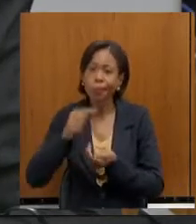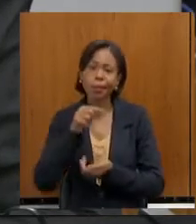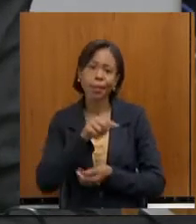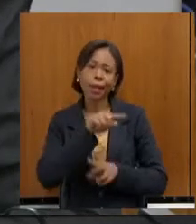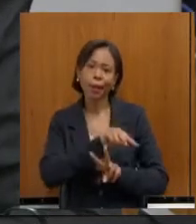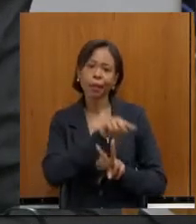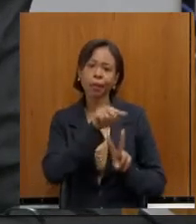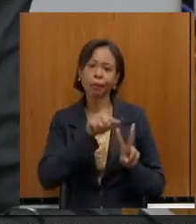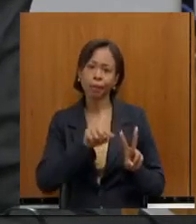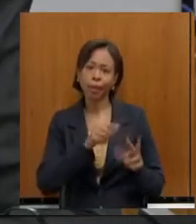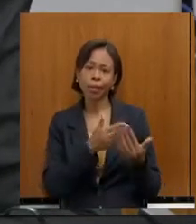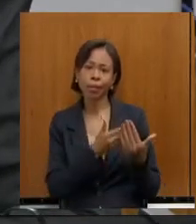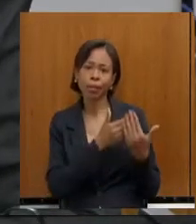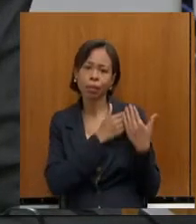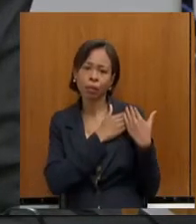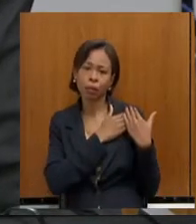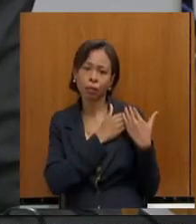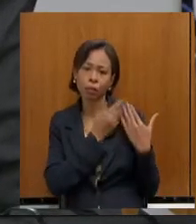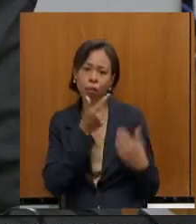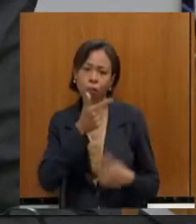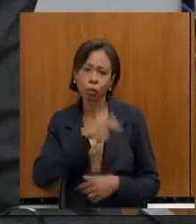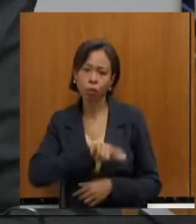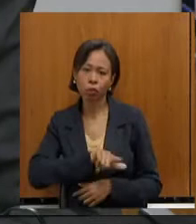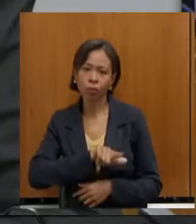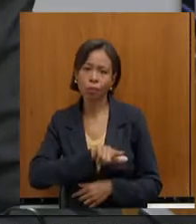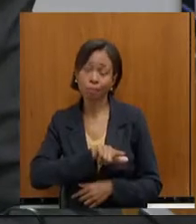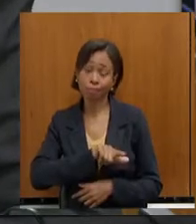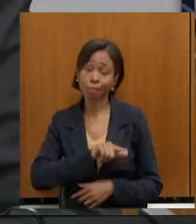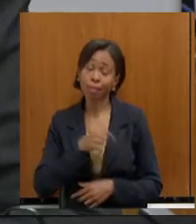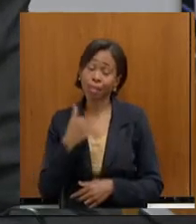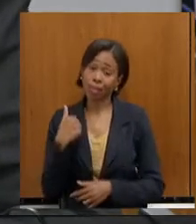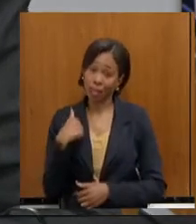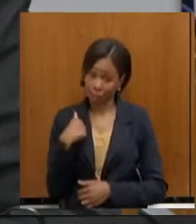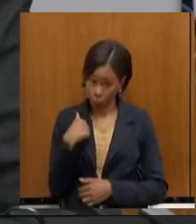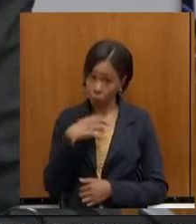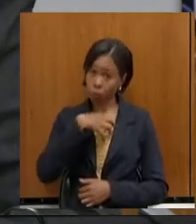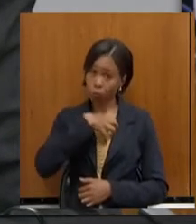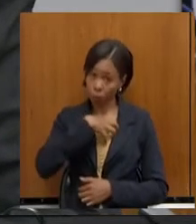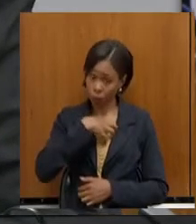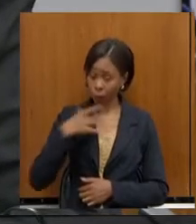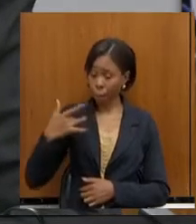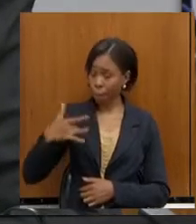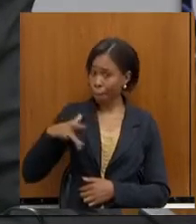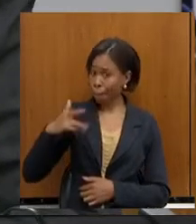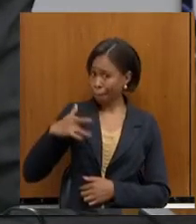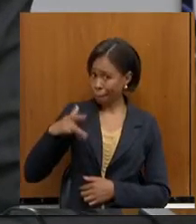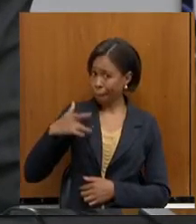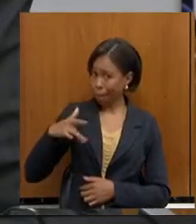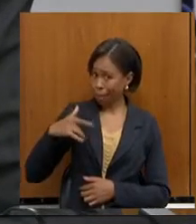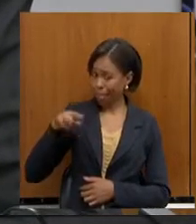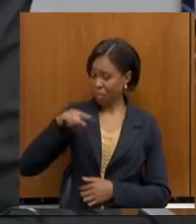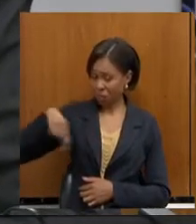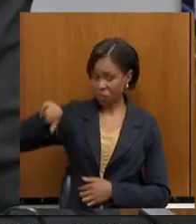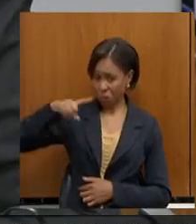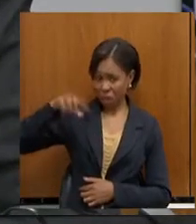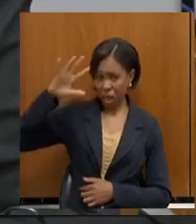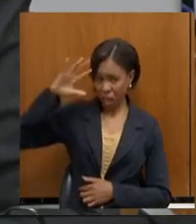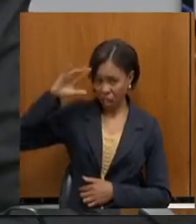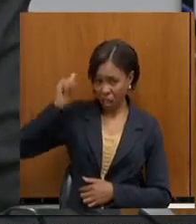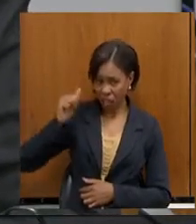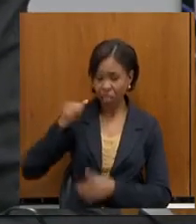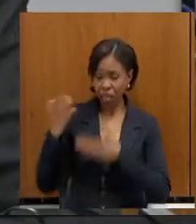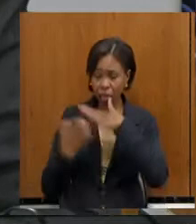com responsabilidades né e eu tenho pena de quem acha que a empresa o Rio Doce